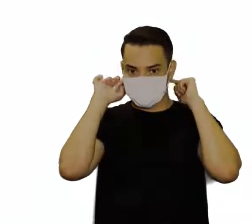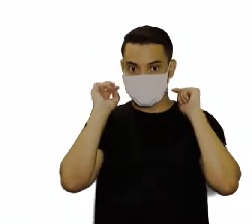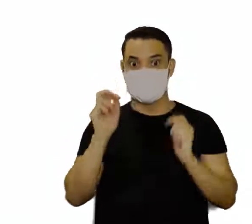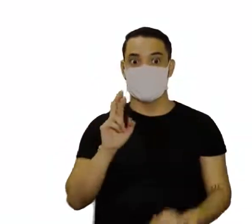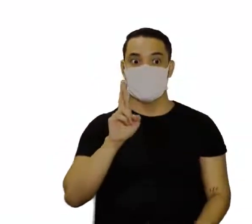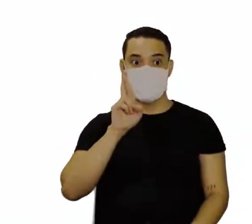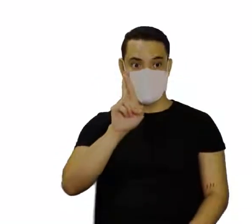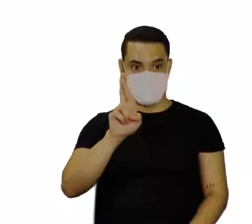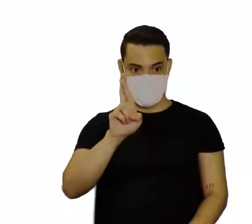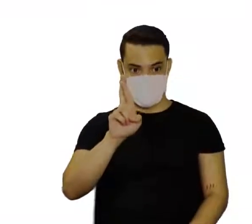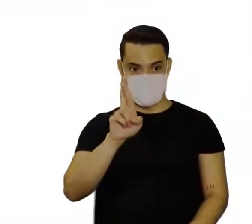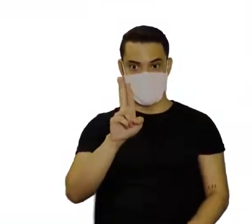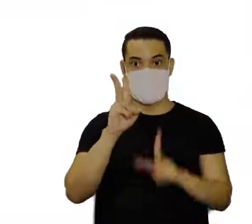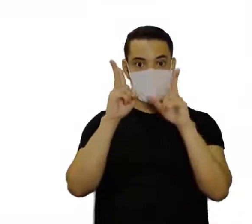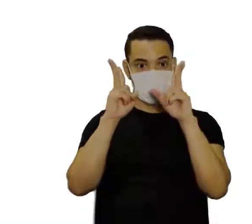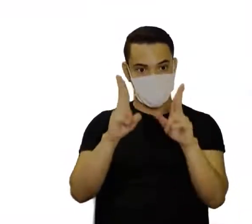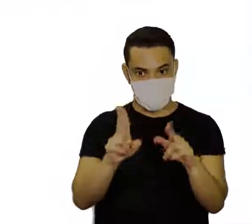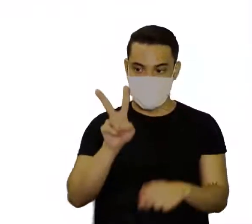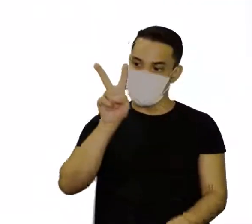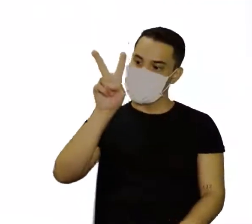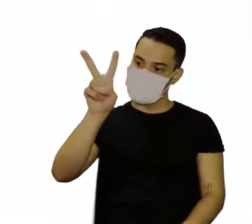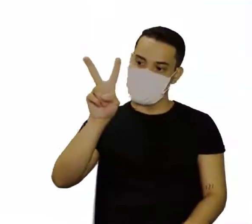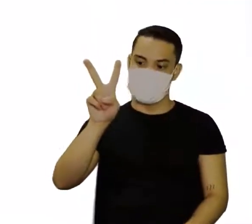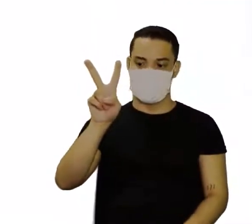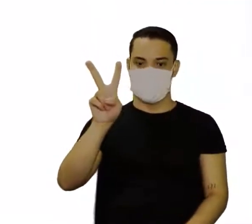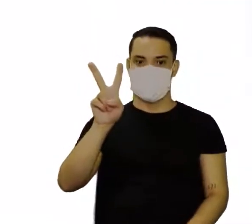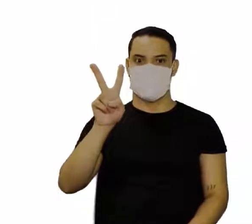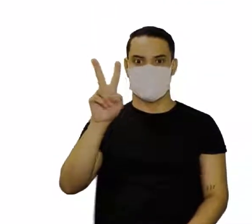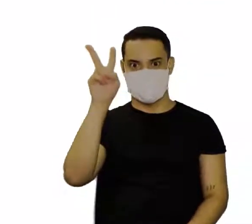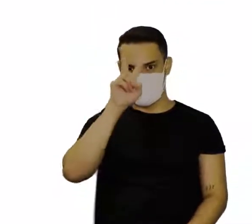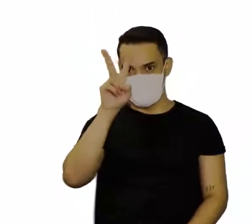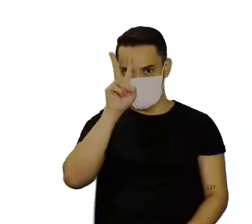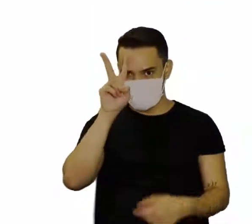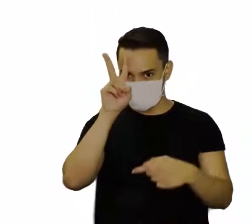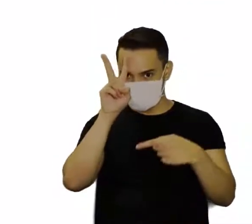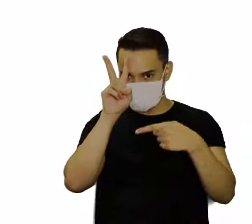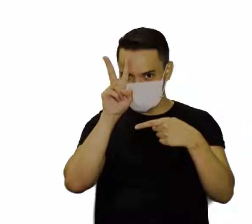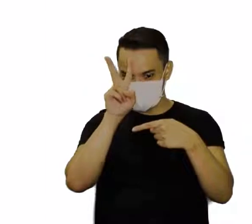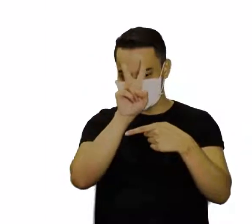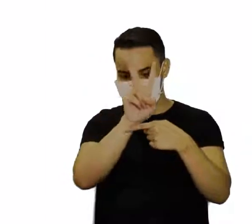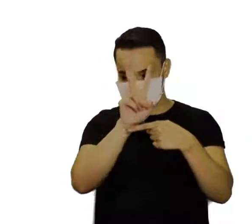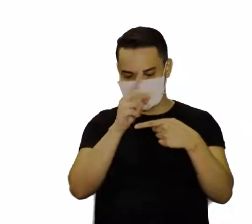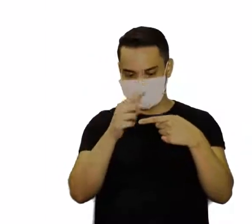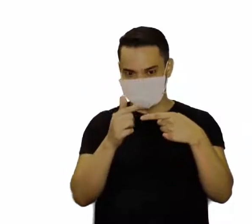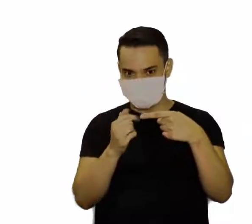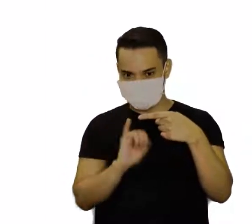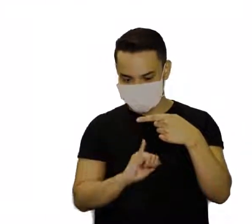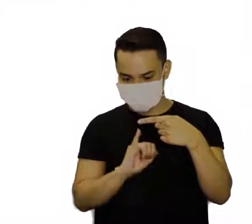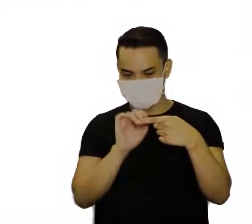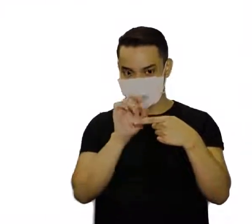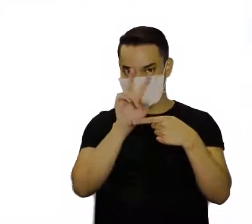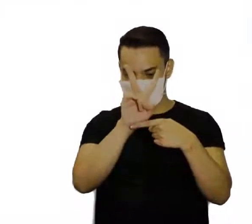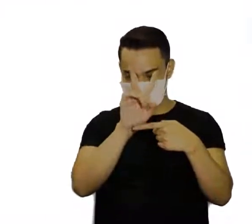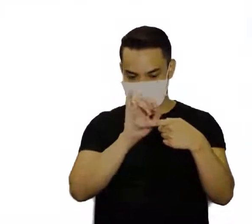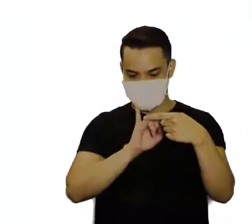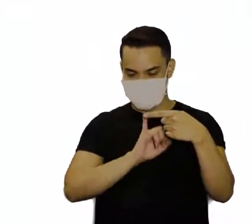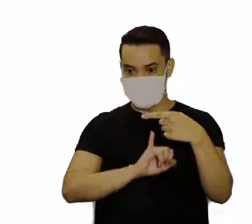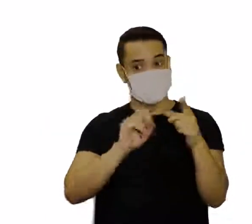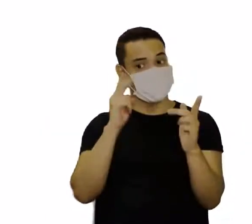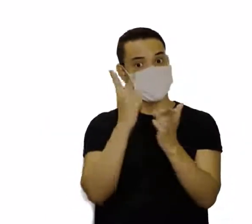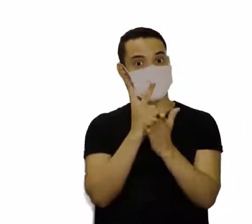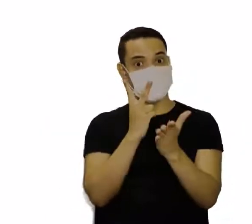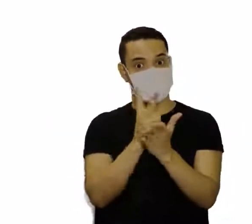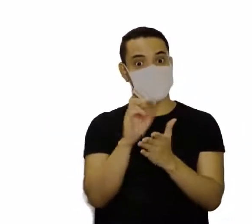I. Então, se eu quero isso, R é V dividido por I. Então, a tensão 24